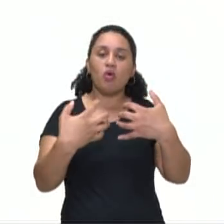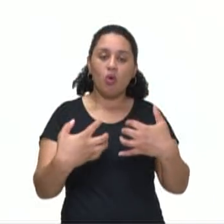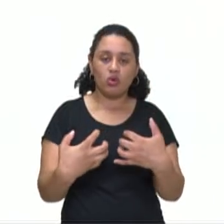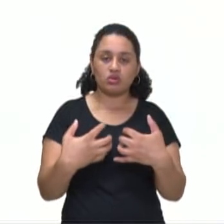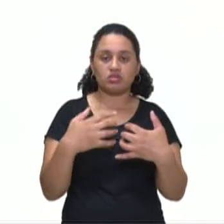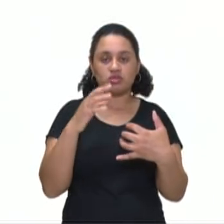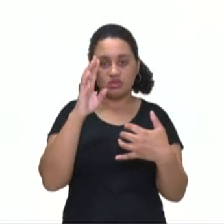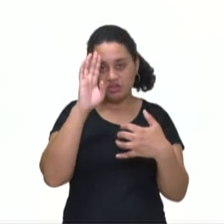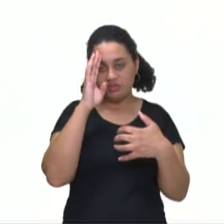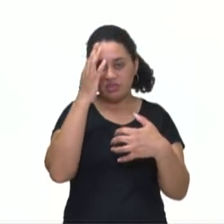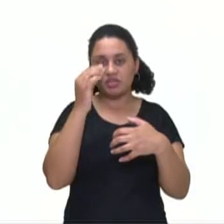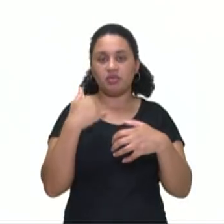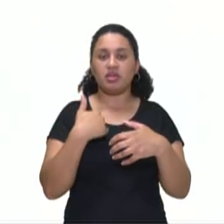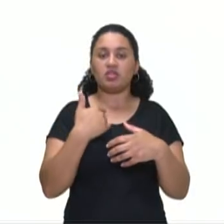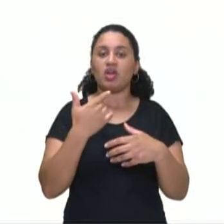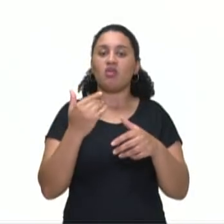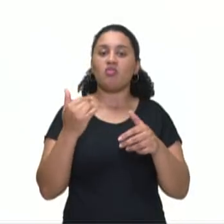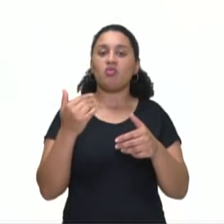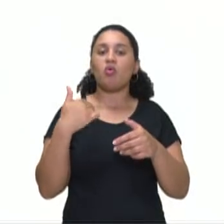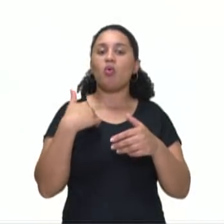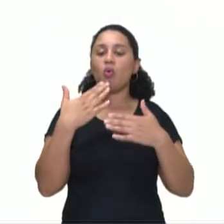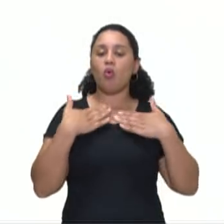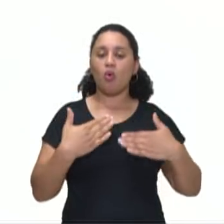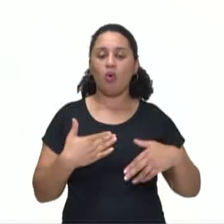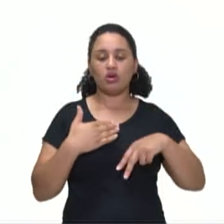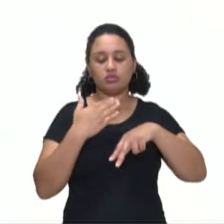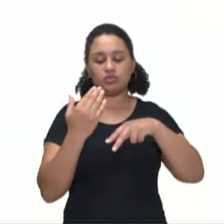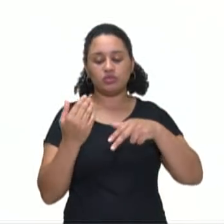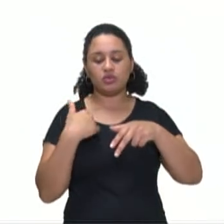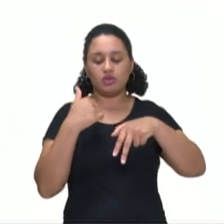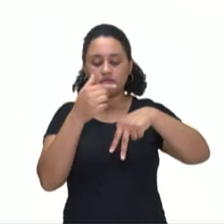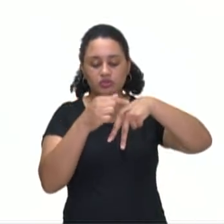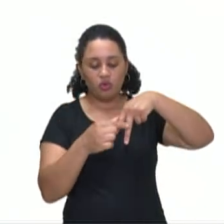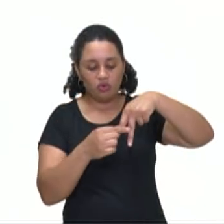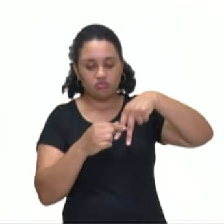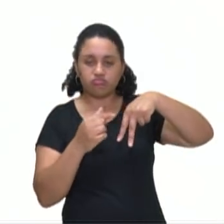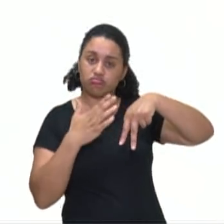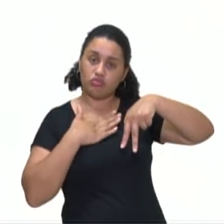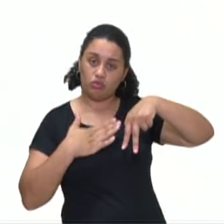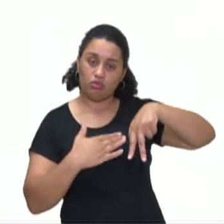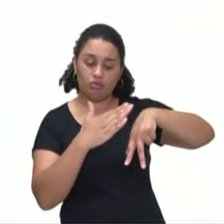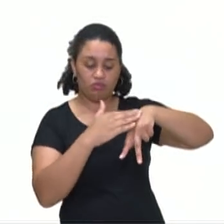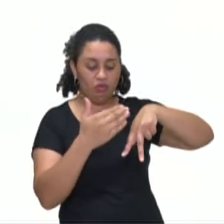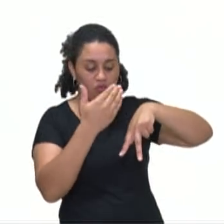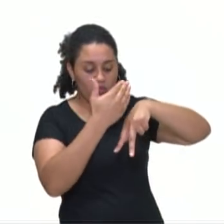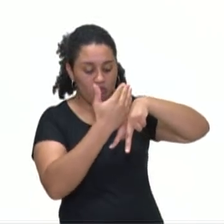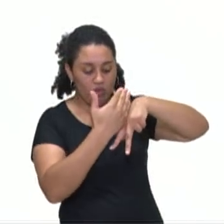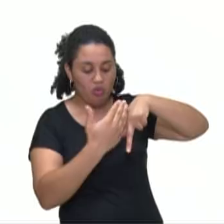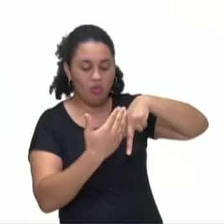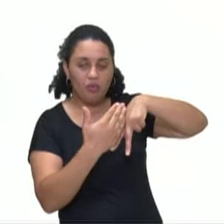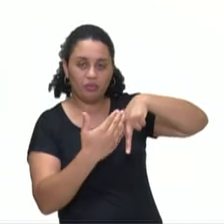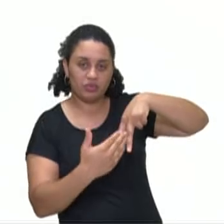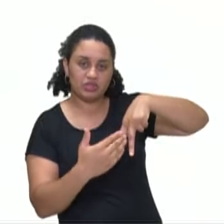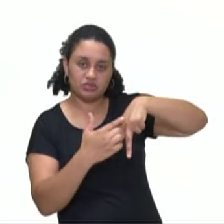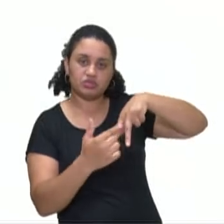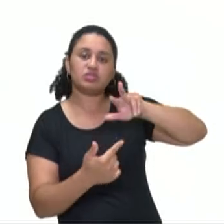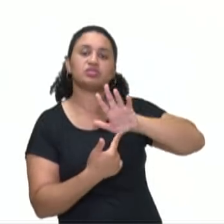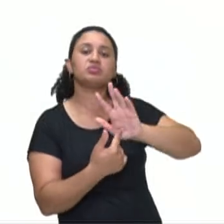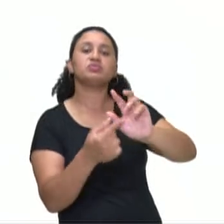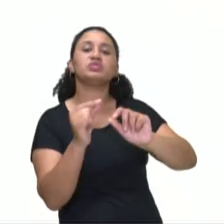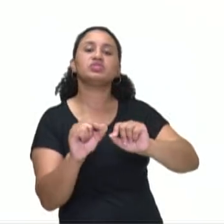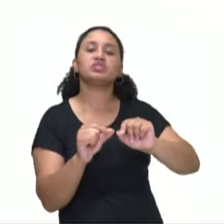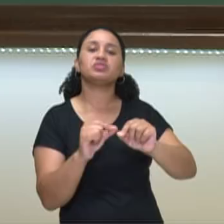do centro do corpo, como eixo de movimentação, possibilitando o estudo da sustentação e